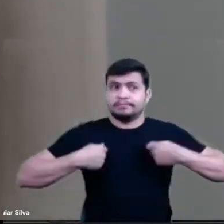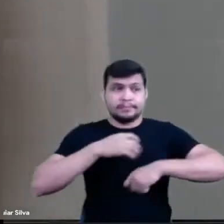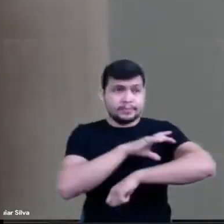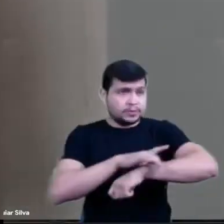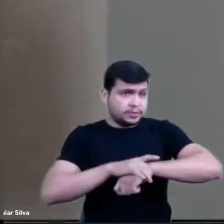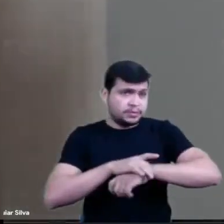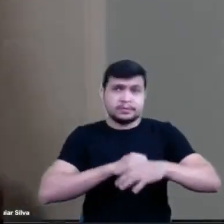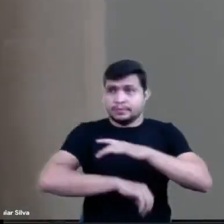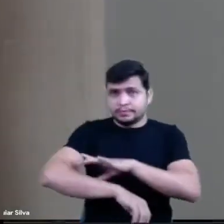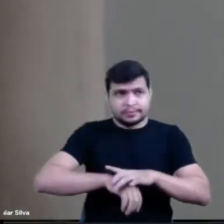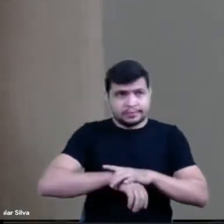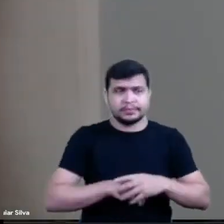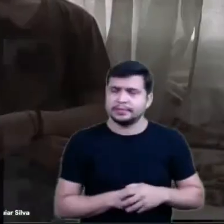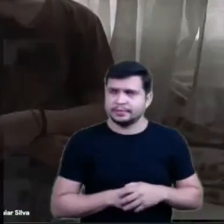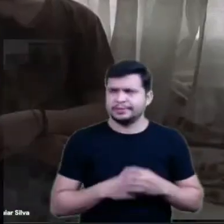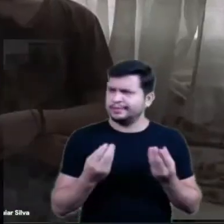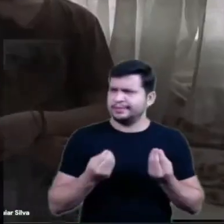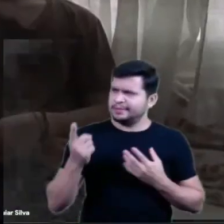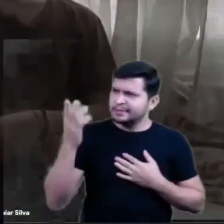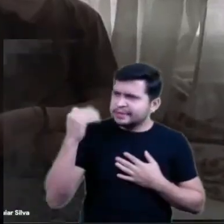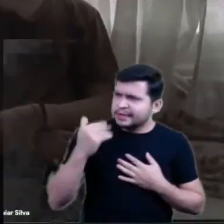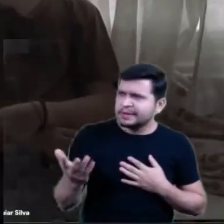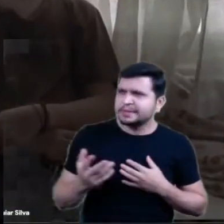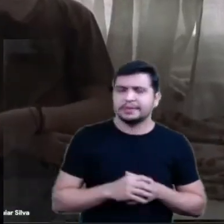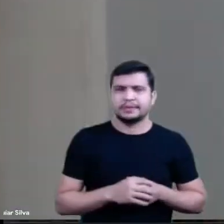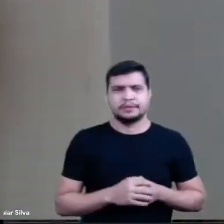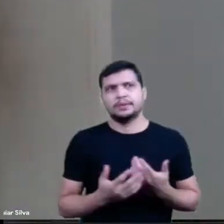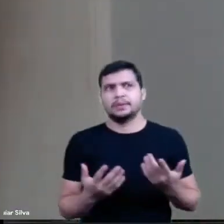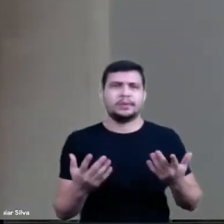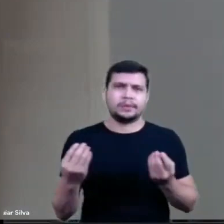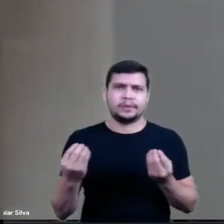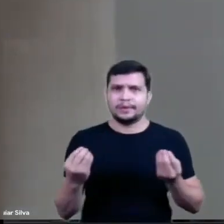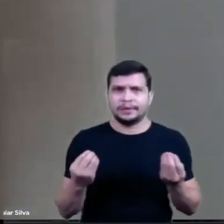Como é que você sabia que eu tava de moletom? Como será?